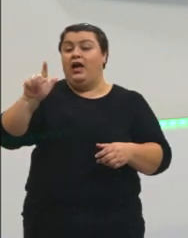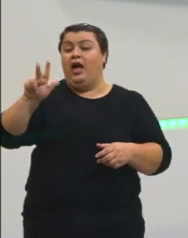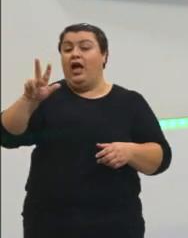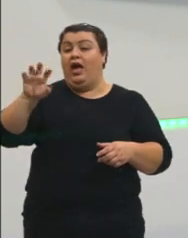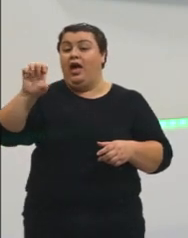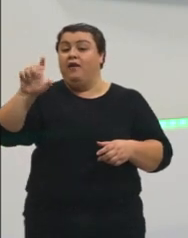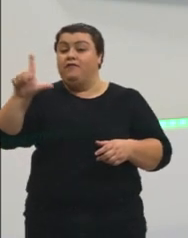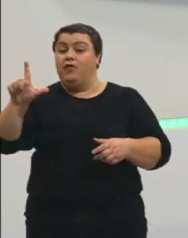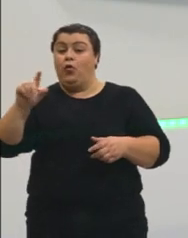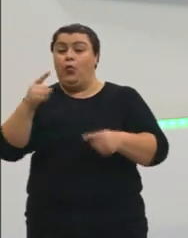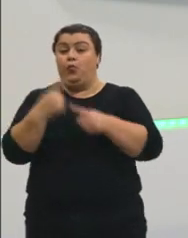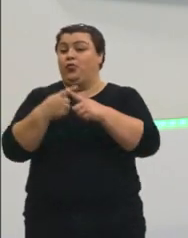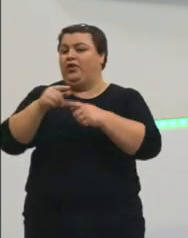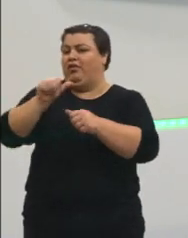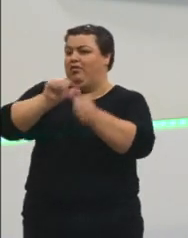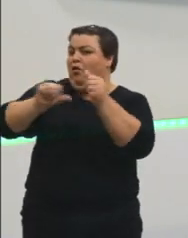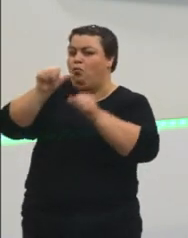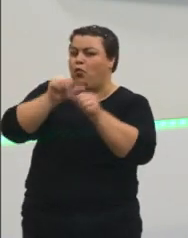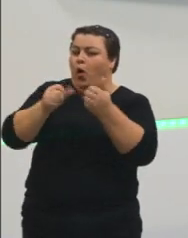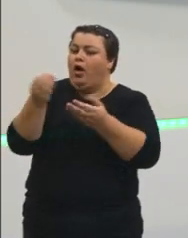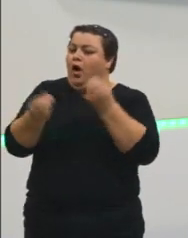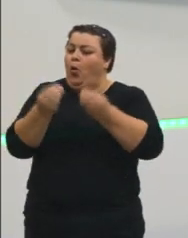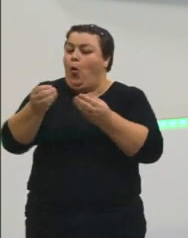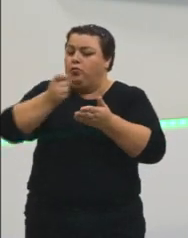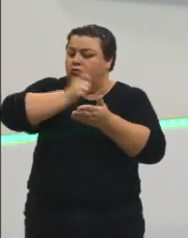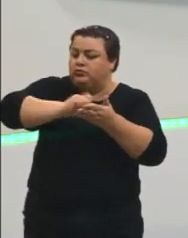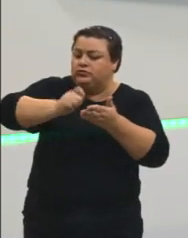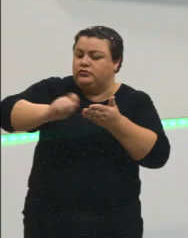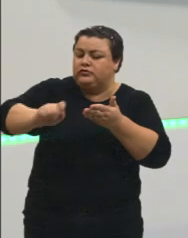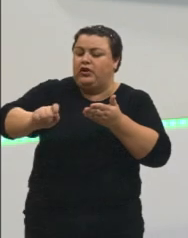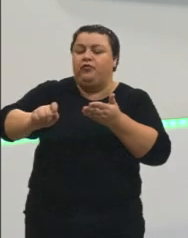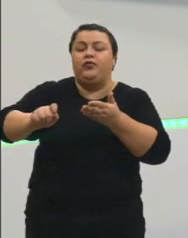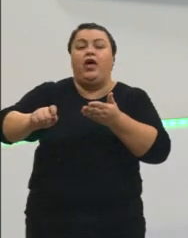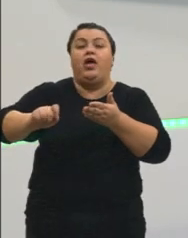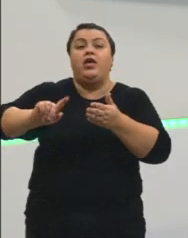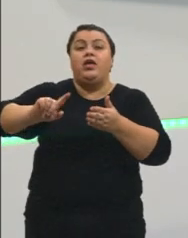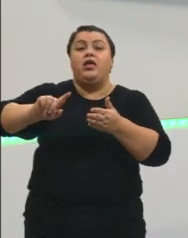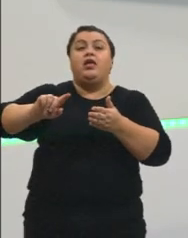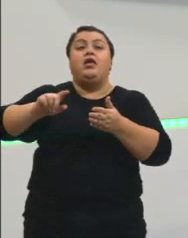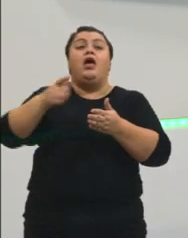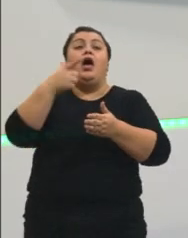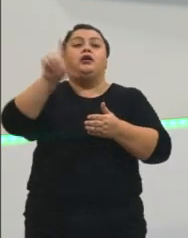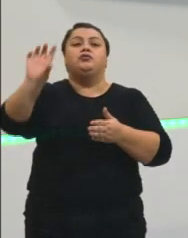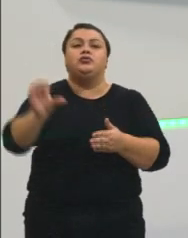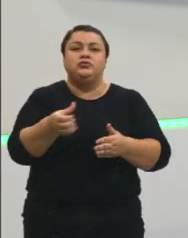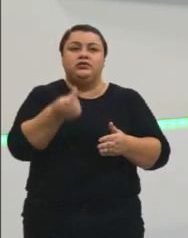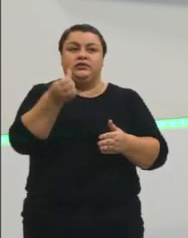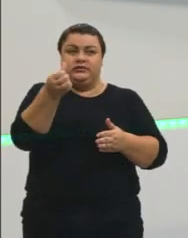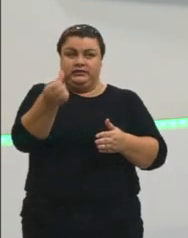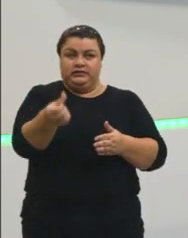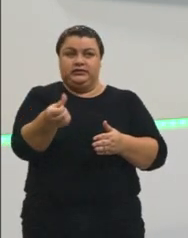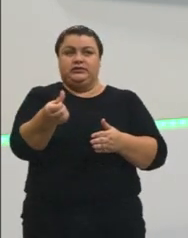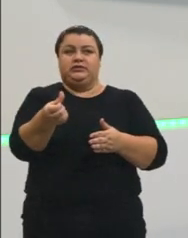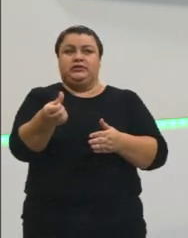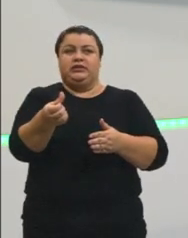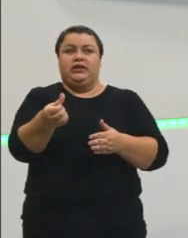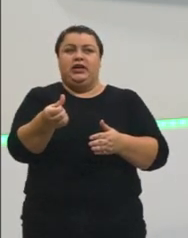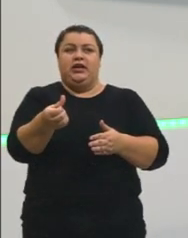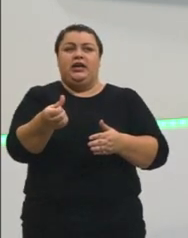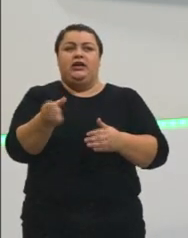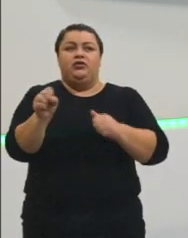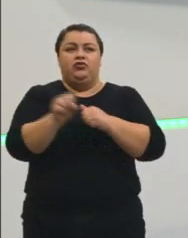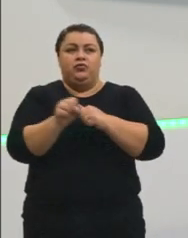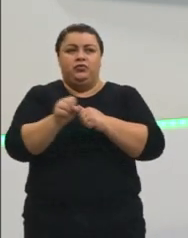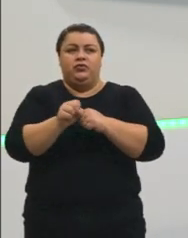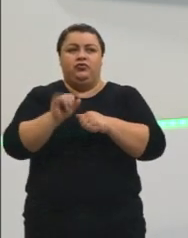como a gente escreve e as outras seis primeiras o substantivo artigo adjetivo pronome